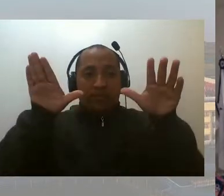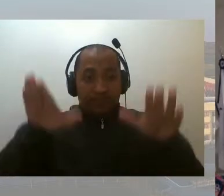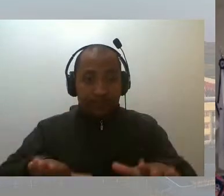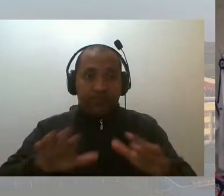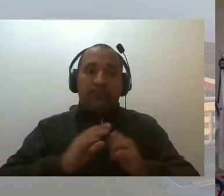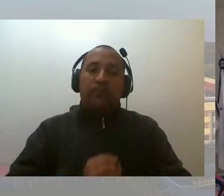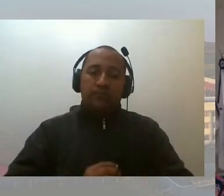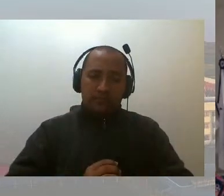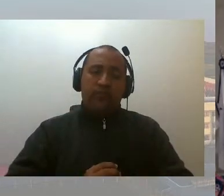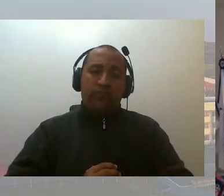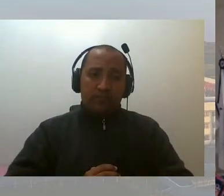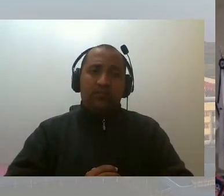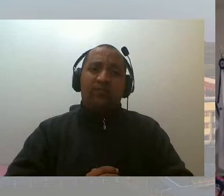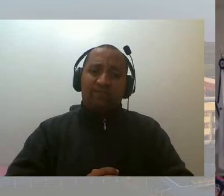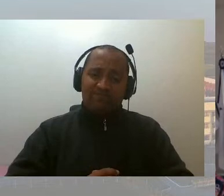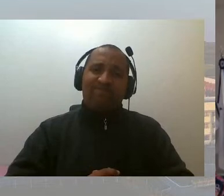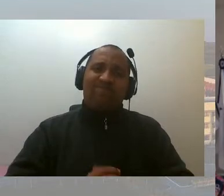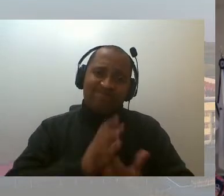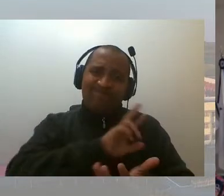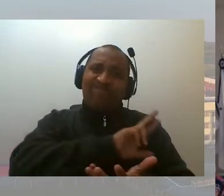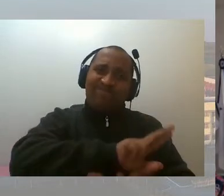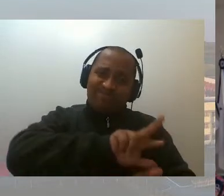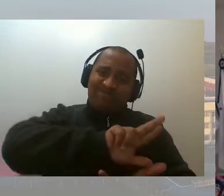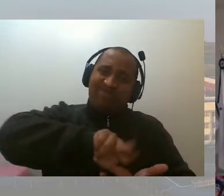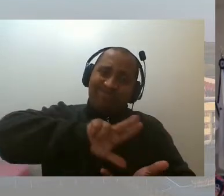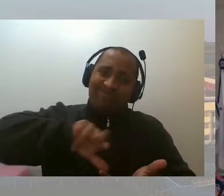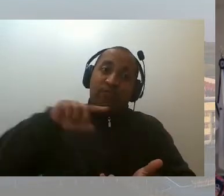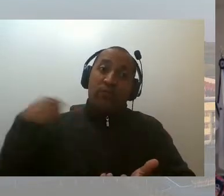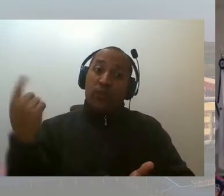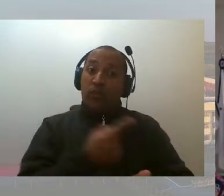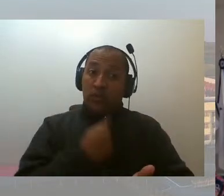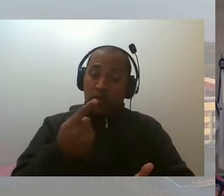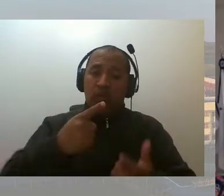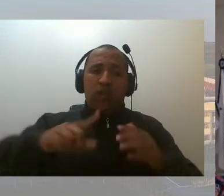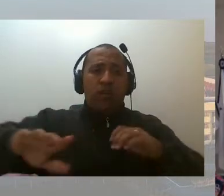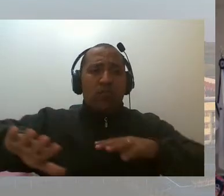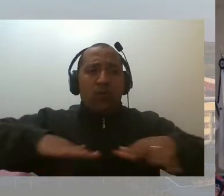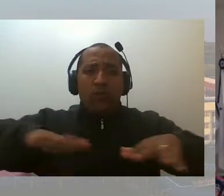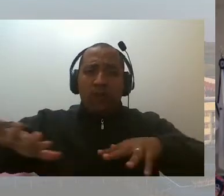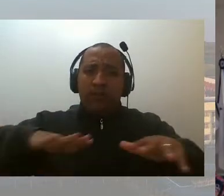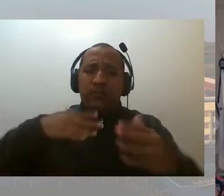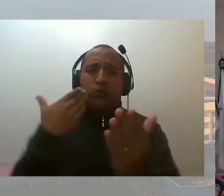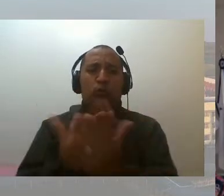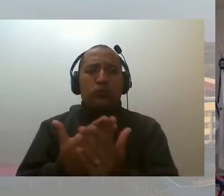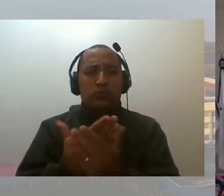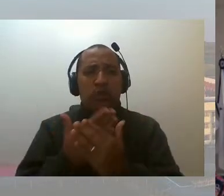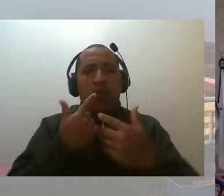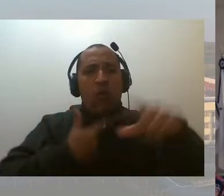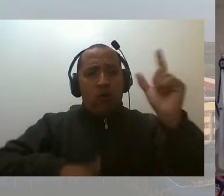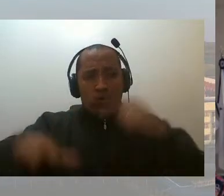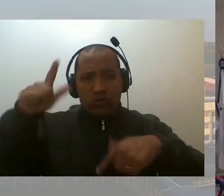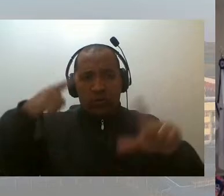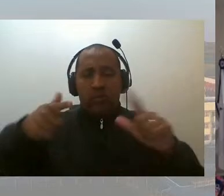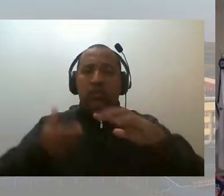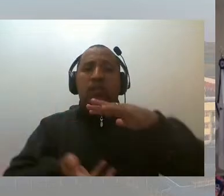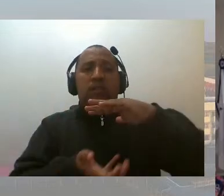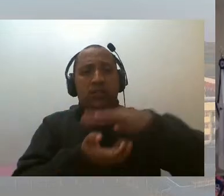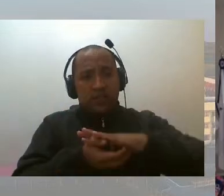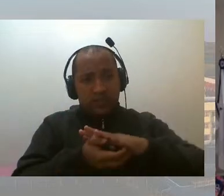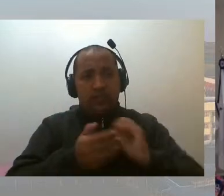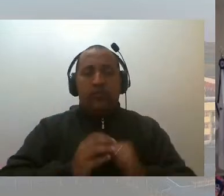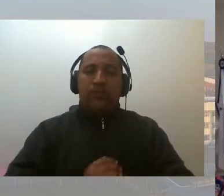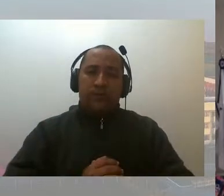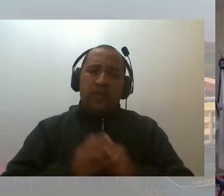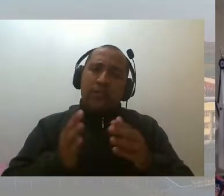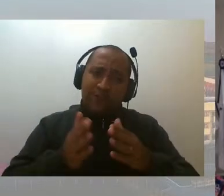que diversas vezes nós, do movimento estudantil e de diversos outros campos, solicitamos